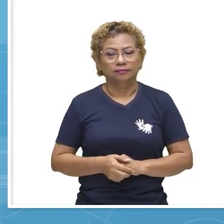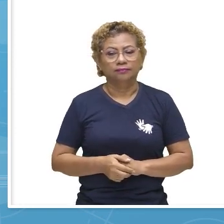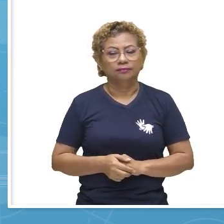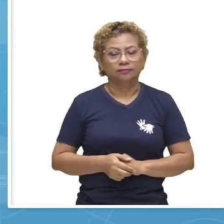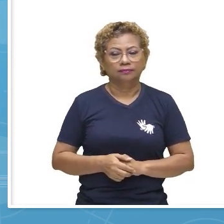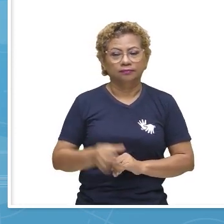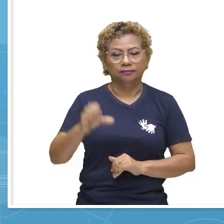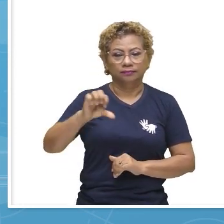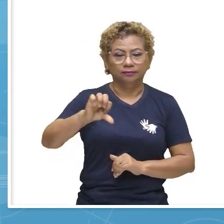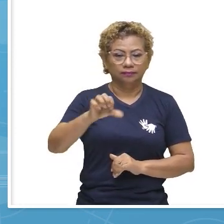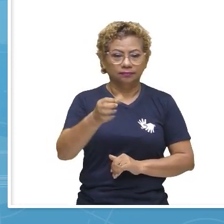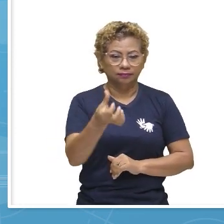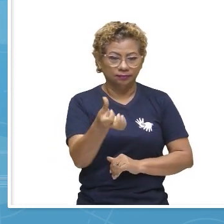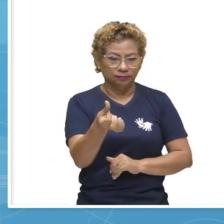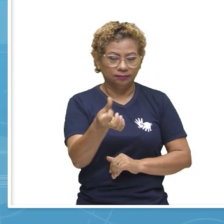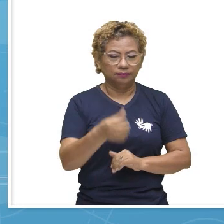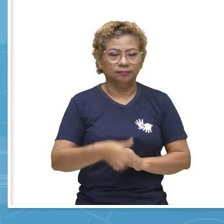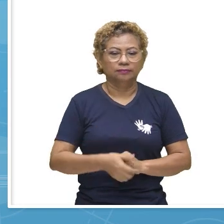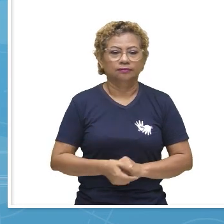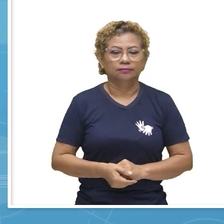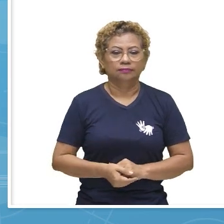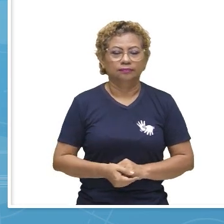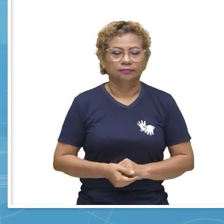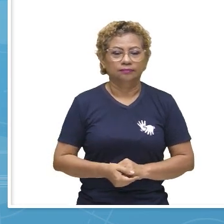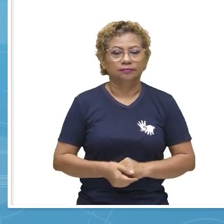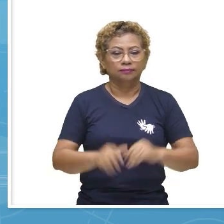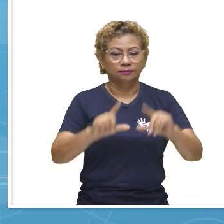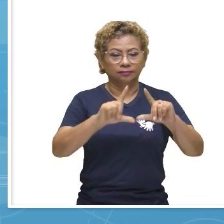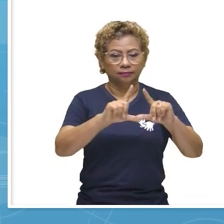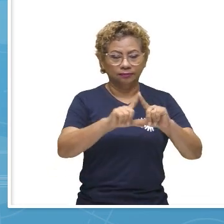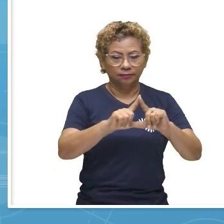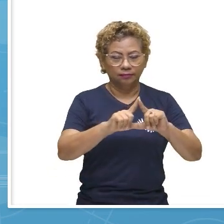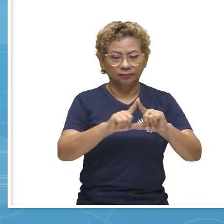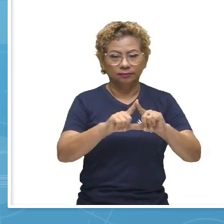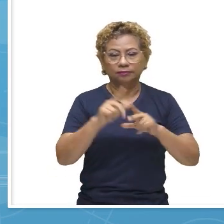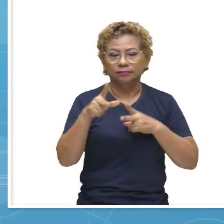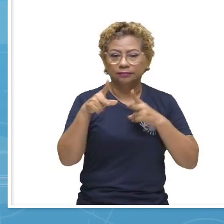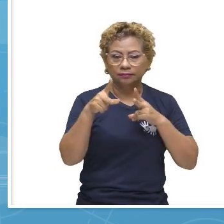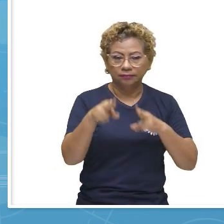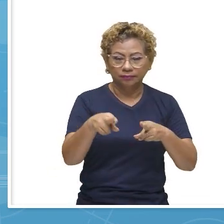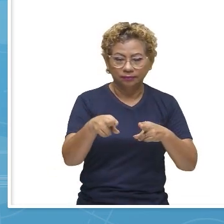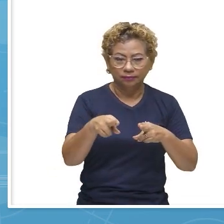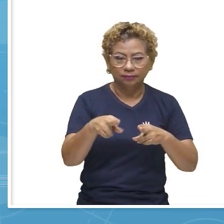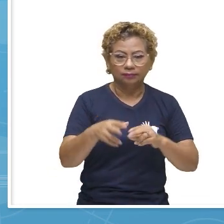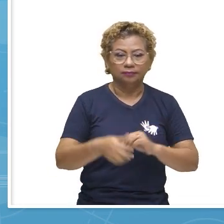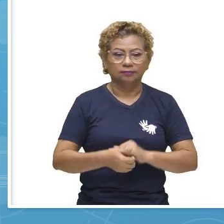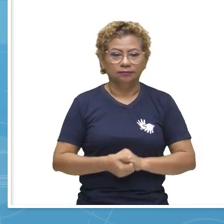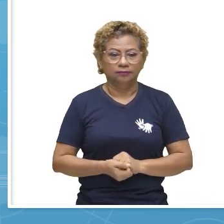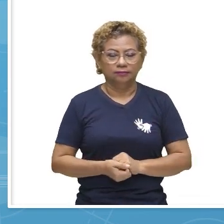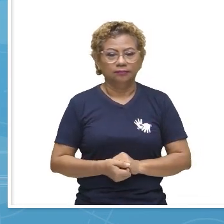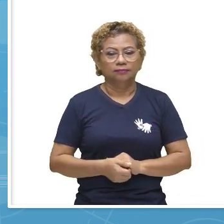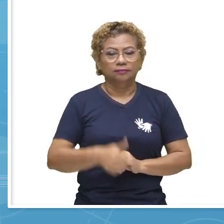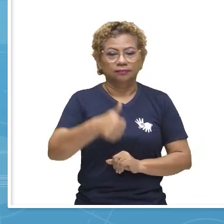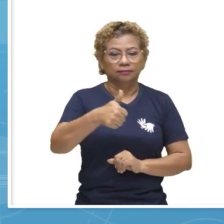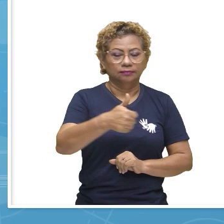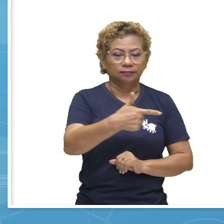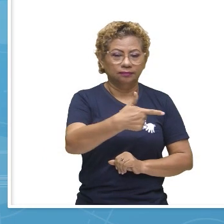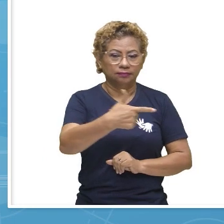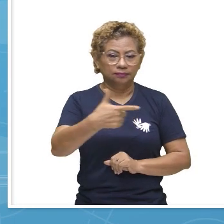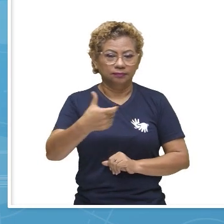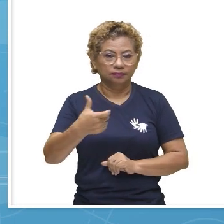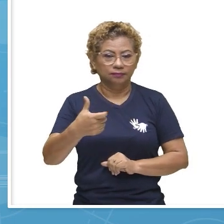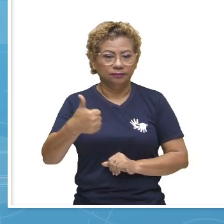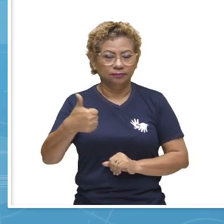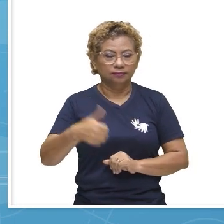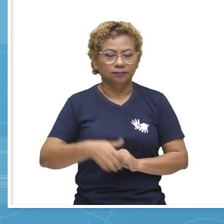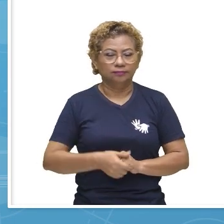96. Então, mais 96, eu vou somar com 25 e vai dar delta igual a 121.